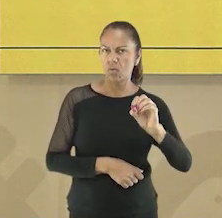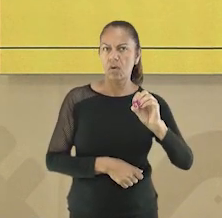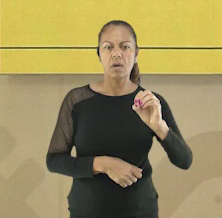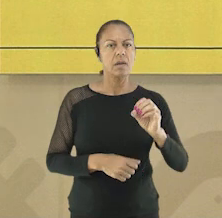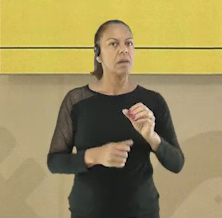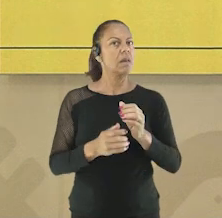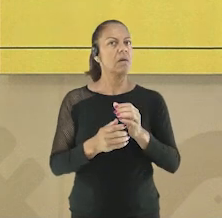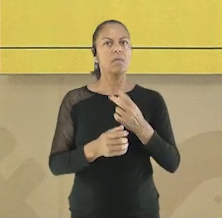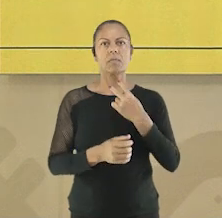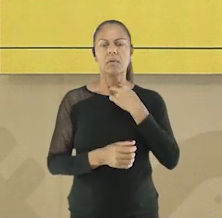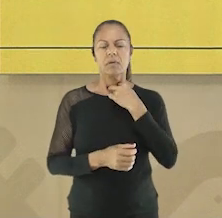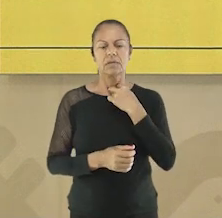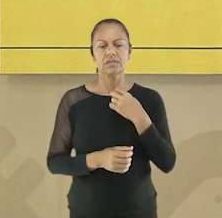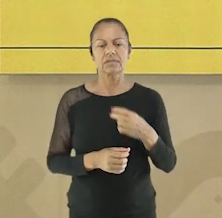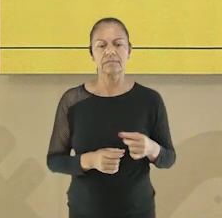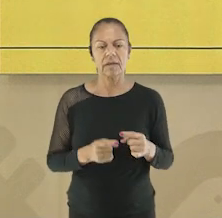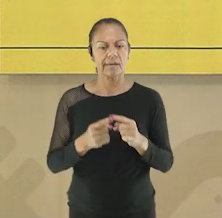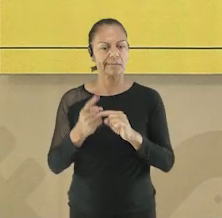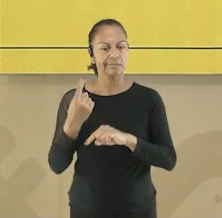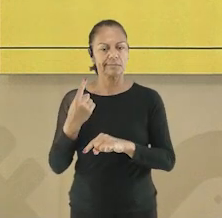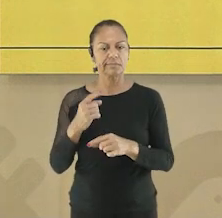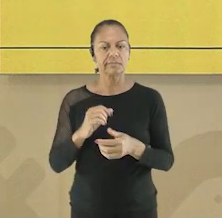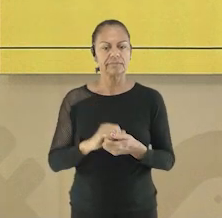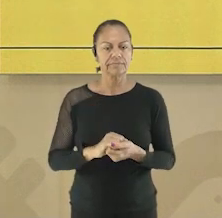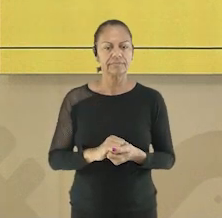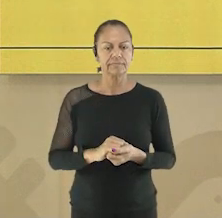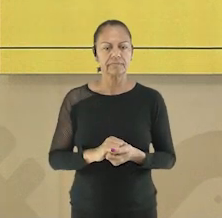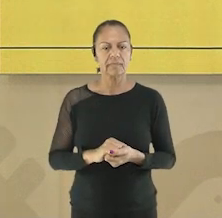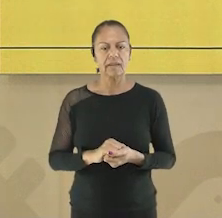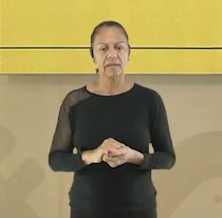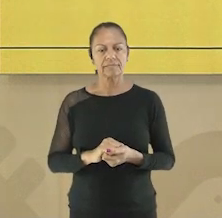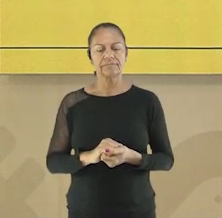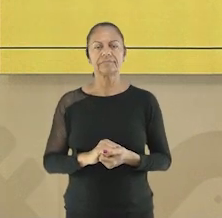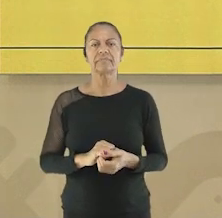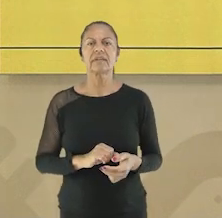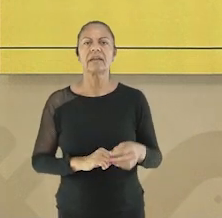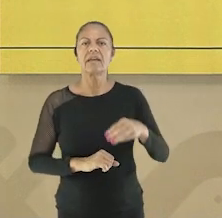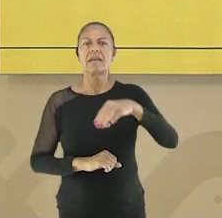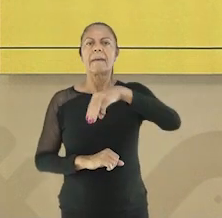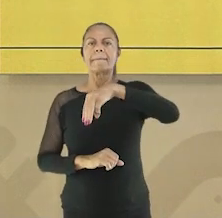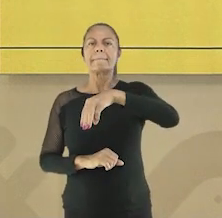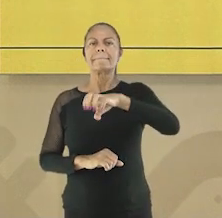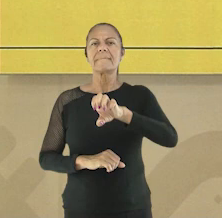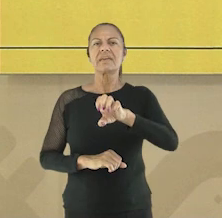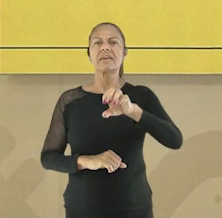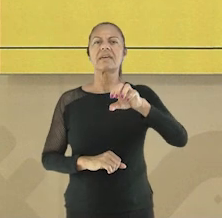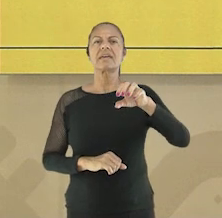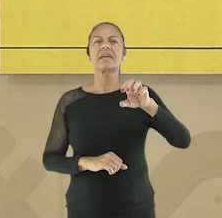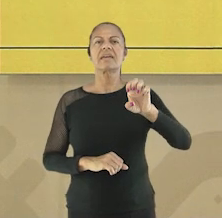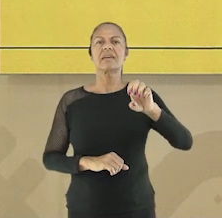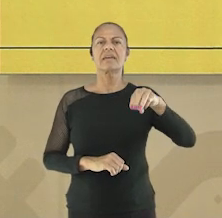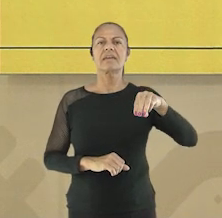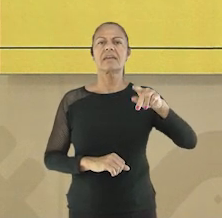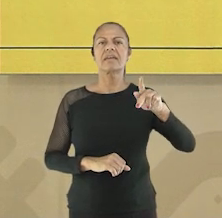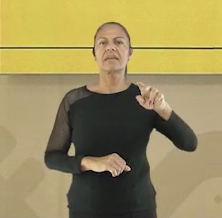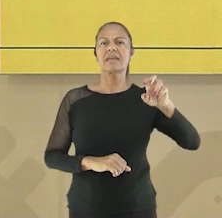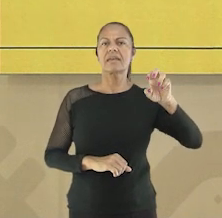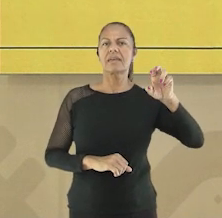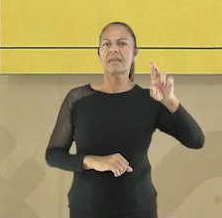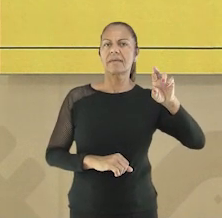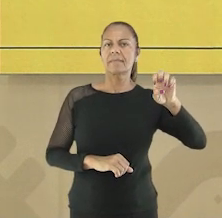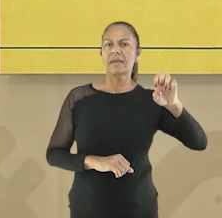coloquial, na nossa fala normal, me empresta um lápis, é uma situação do nosso dia a dia, é uma fala que a gente fala